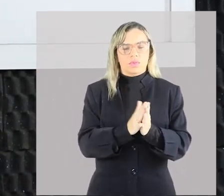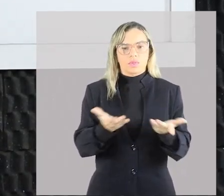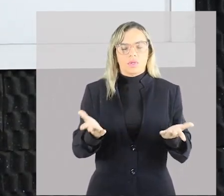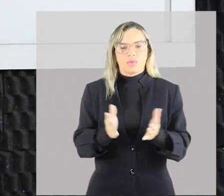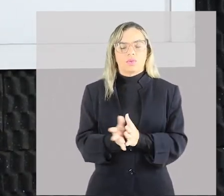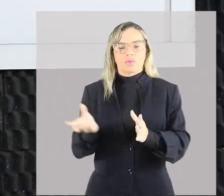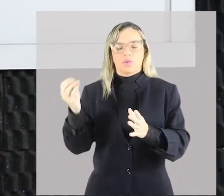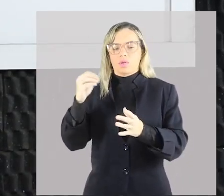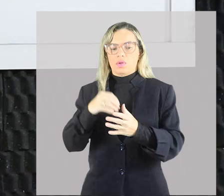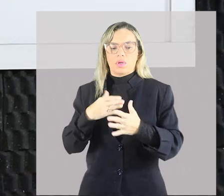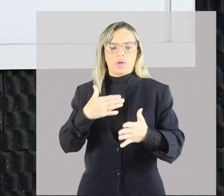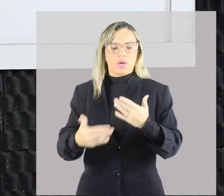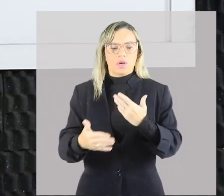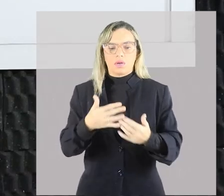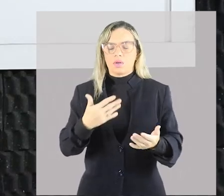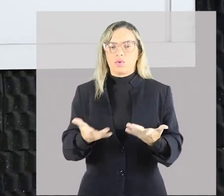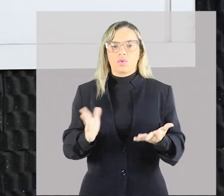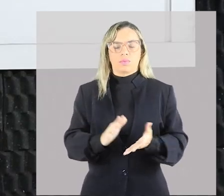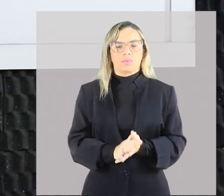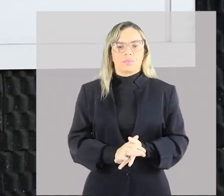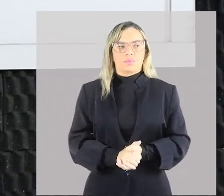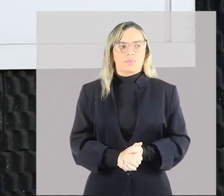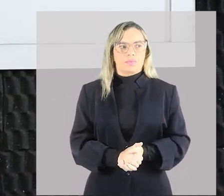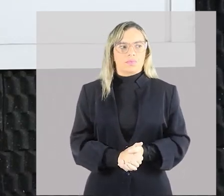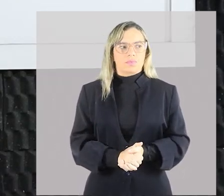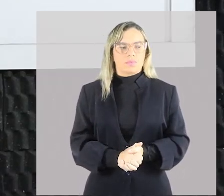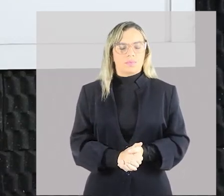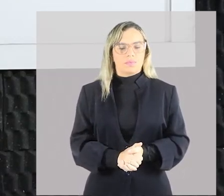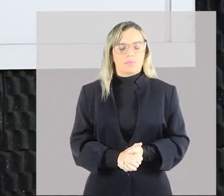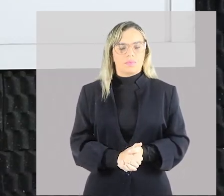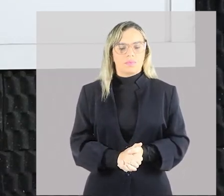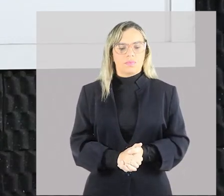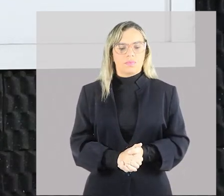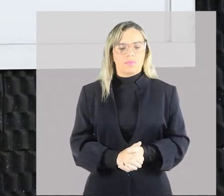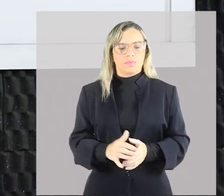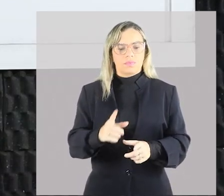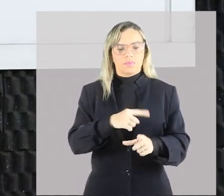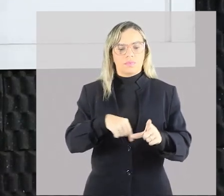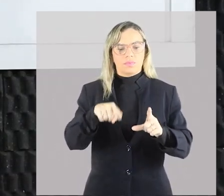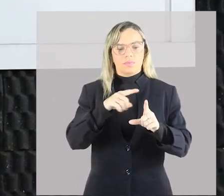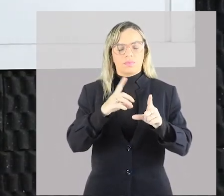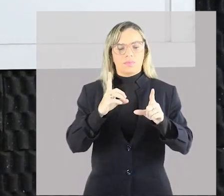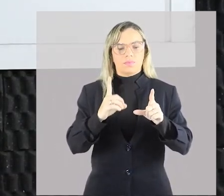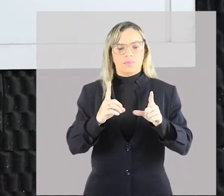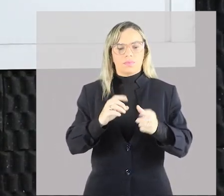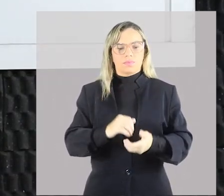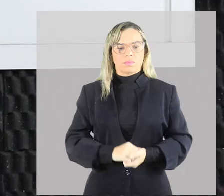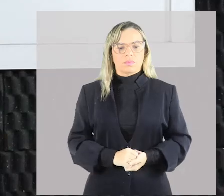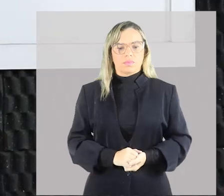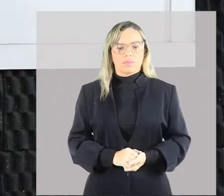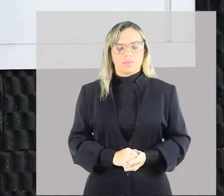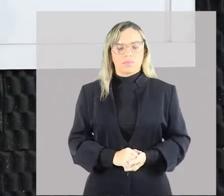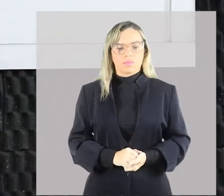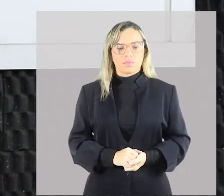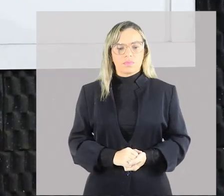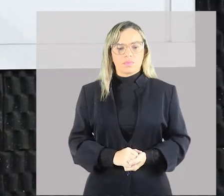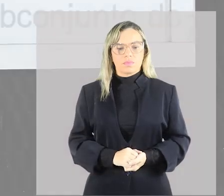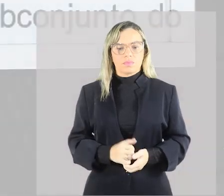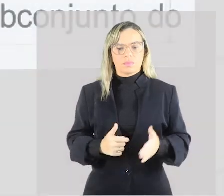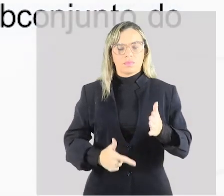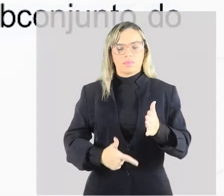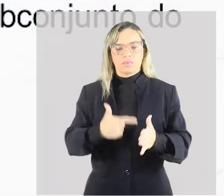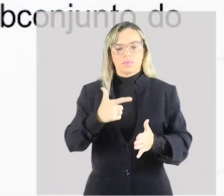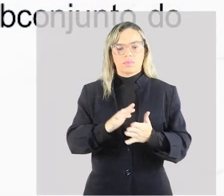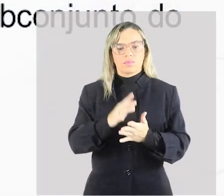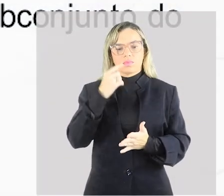Tá? Então essa opção também é falsa. Resposta correta, letra D de dado. Beleza? Vamos